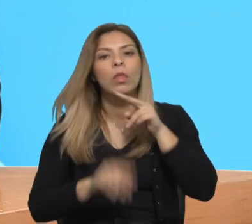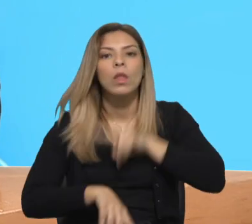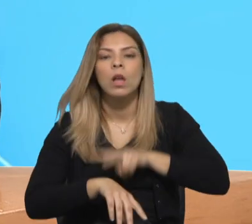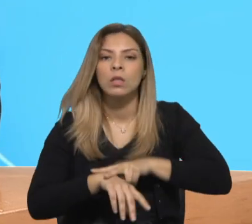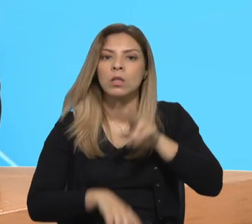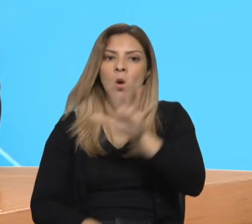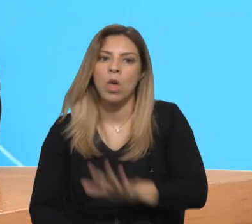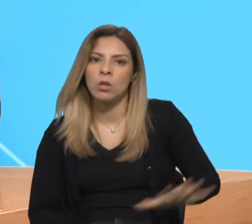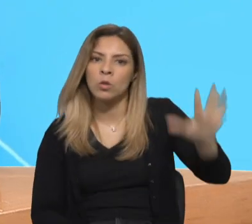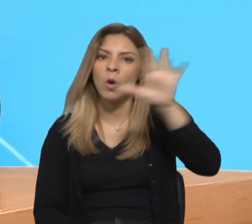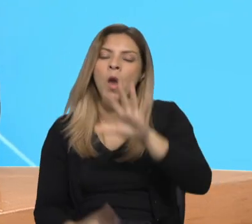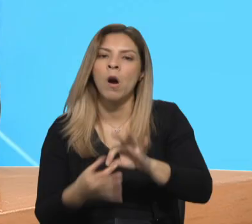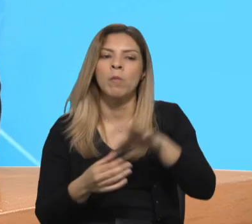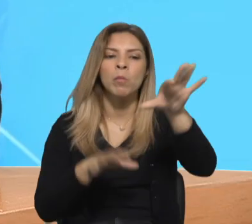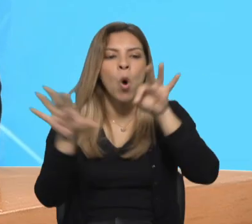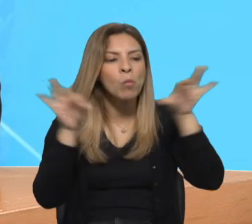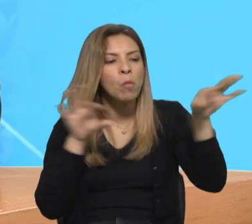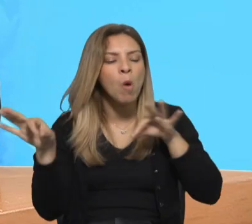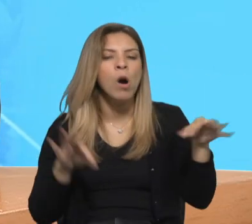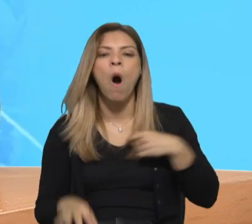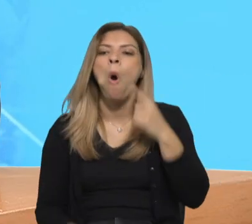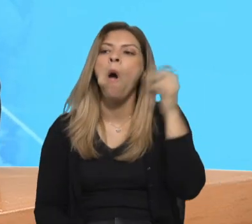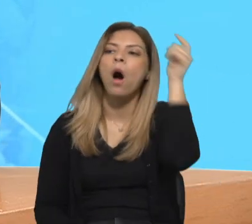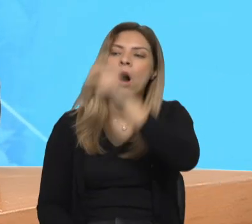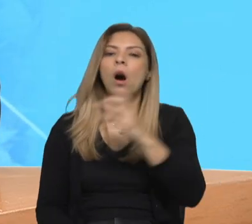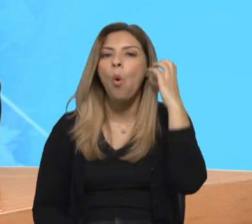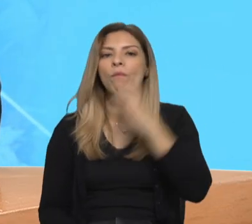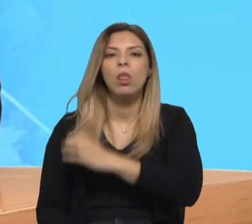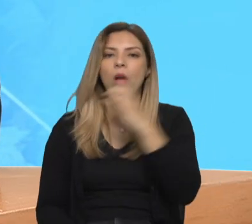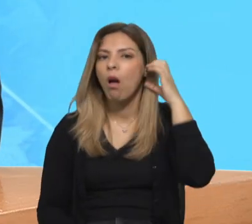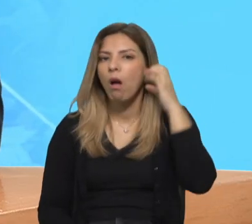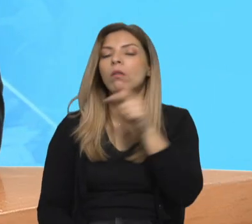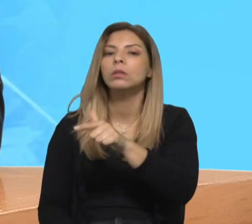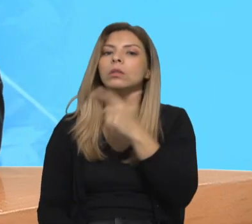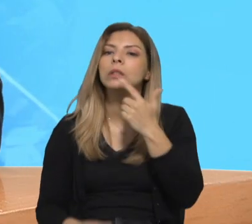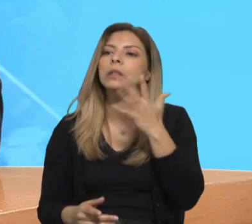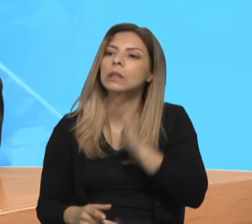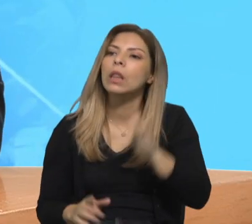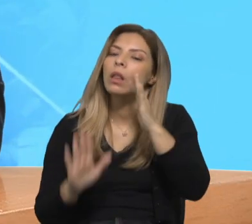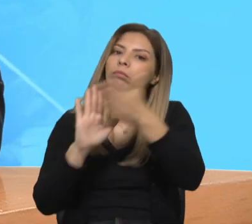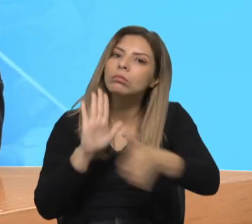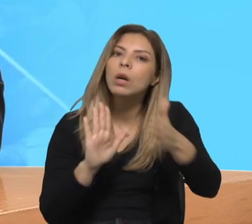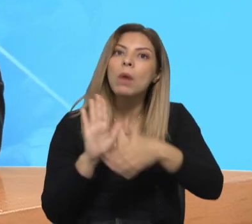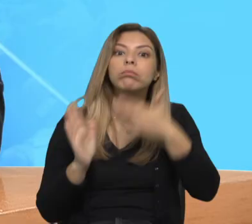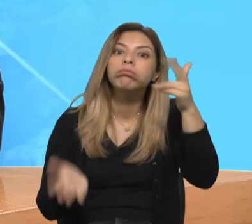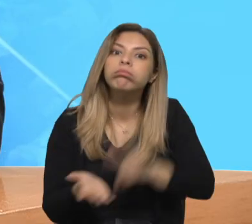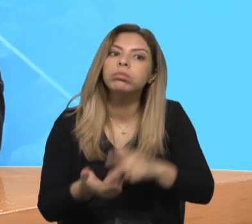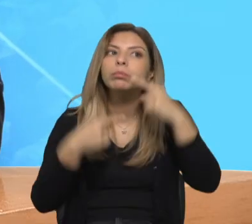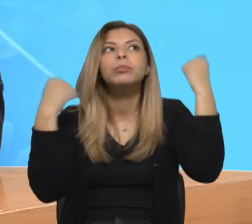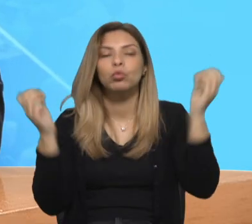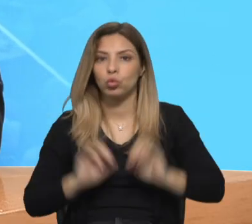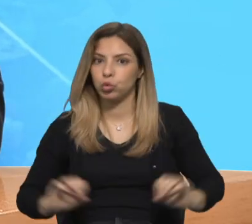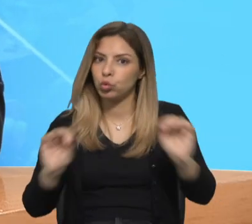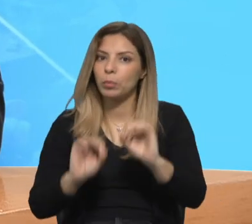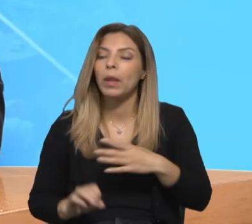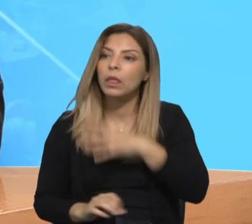nacionais e termos ido à Covilhã reunir com representantes dos movimentos de libertação. Tudo na clandestinidade, para lhes dizer que estávamos